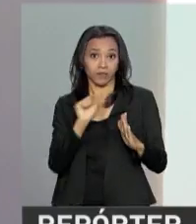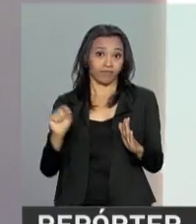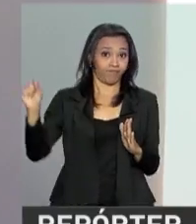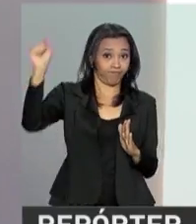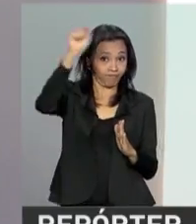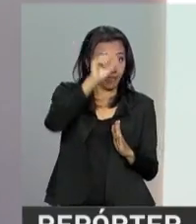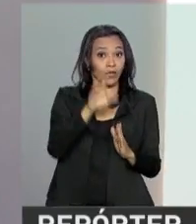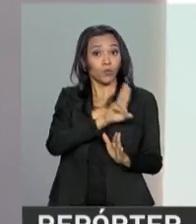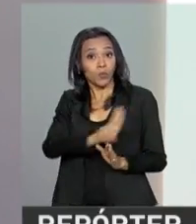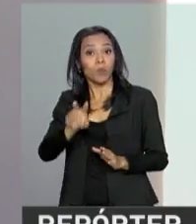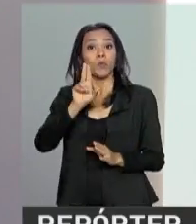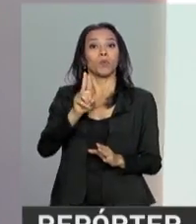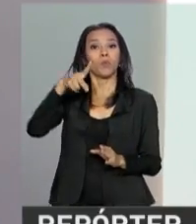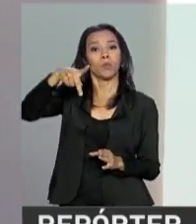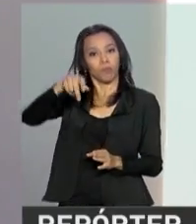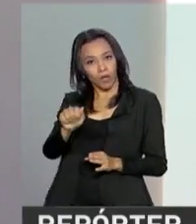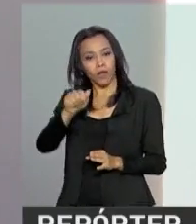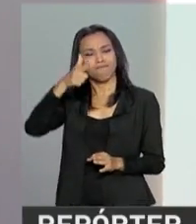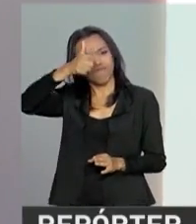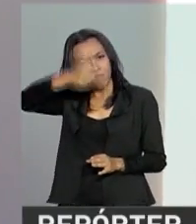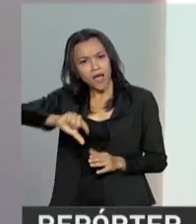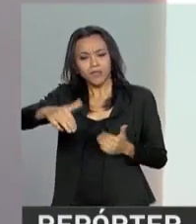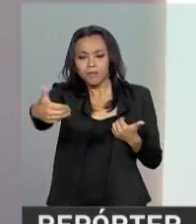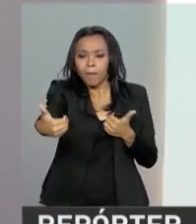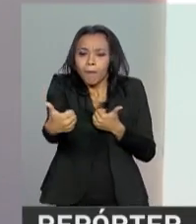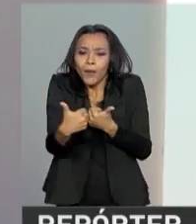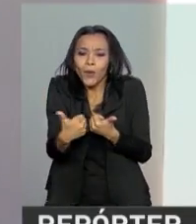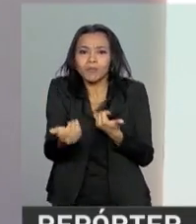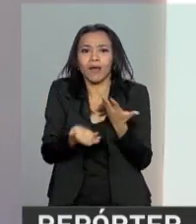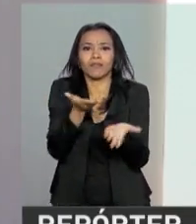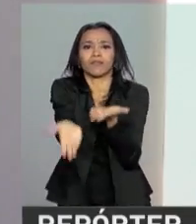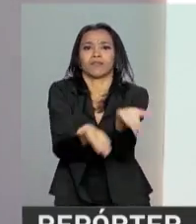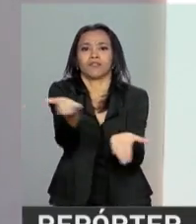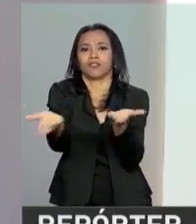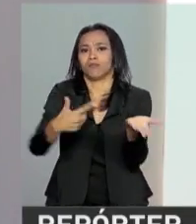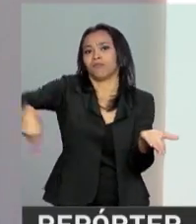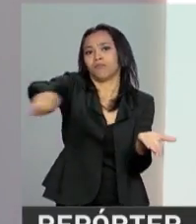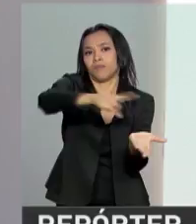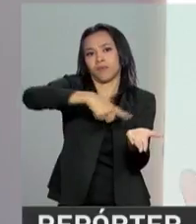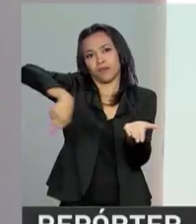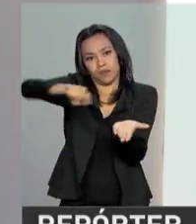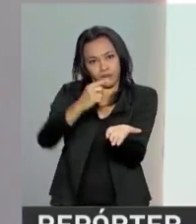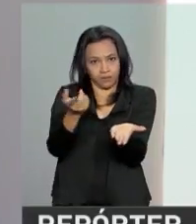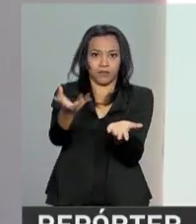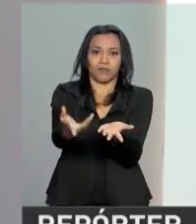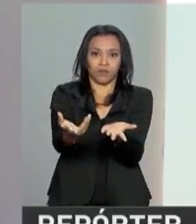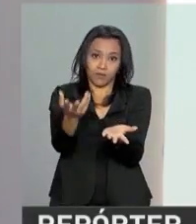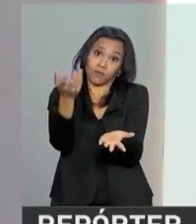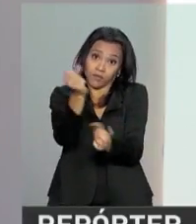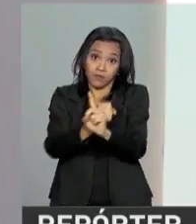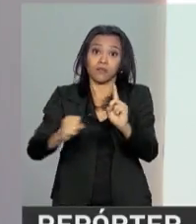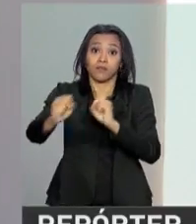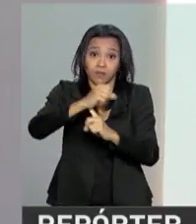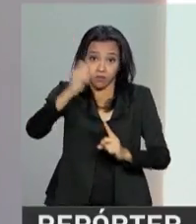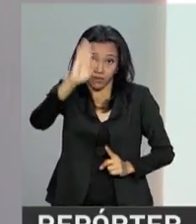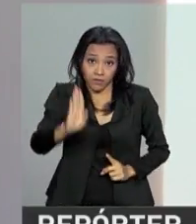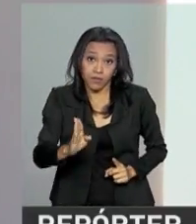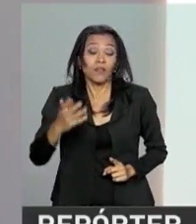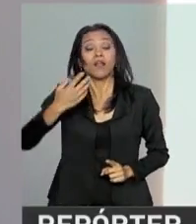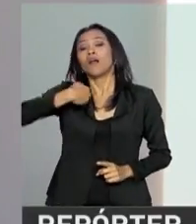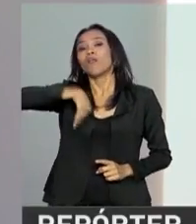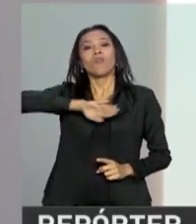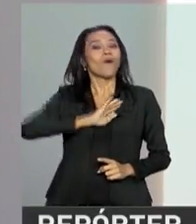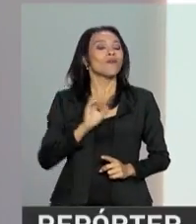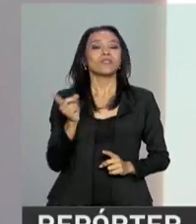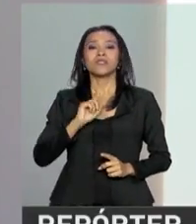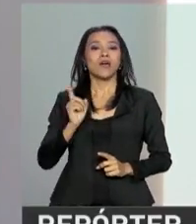que possa chegar cada vez mais próximo o atendimento da saúde pública à população brasileira. Nós não deixamos